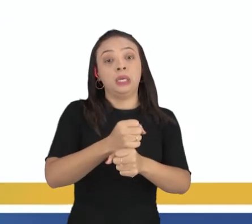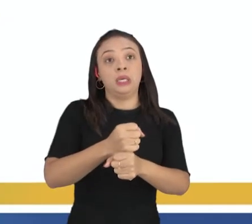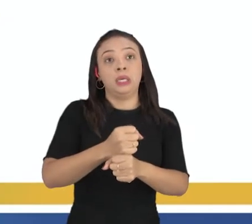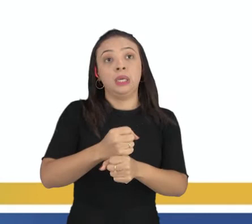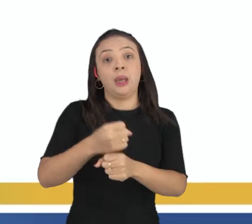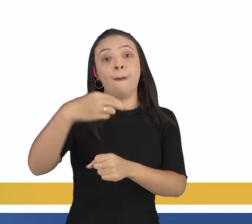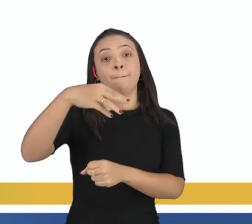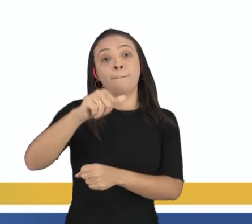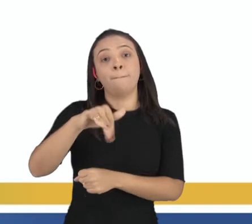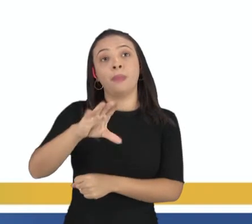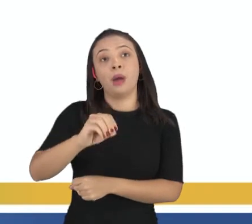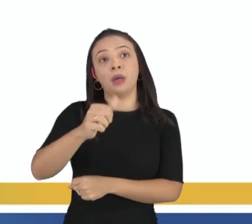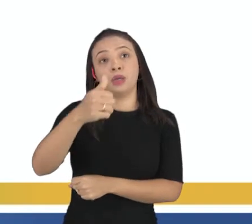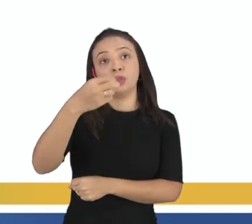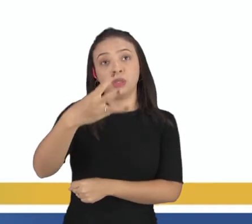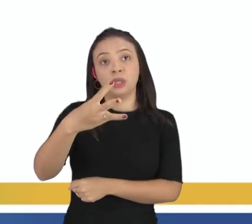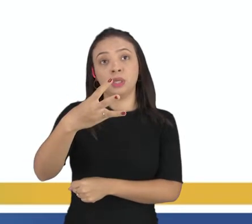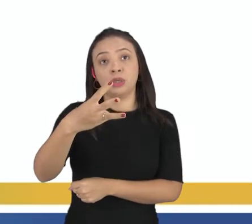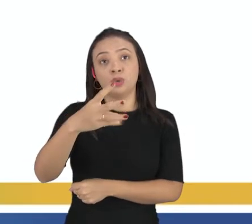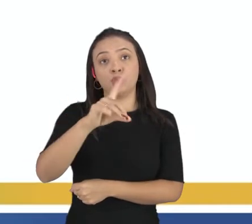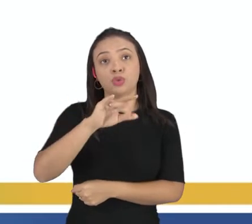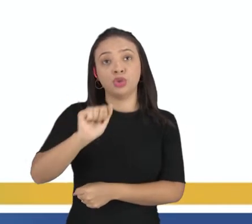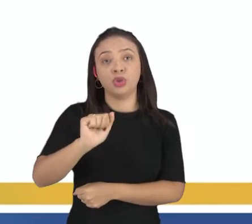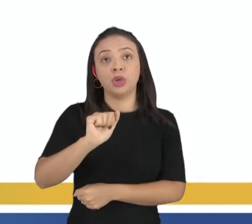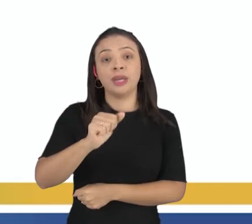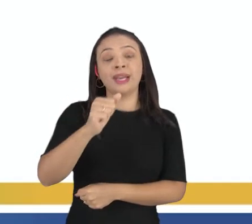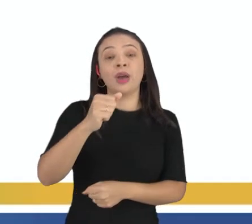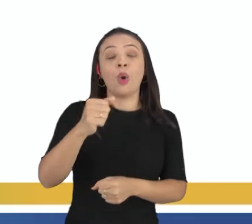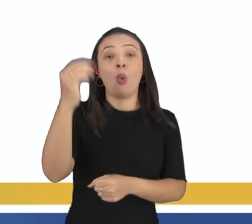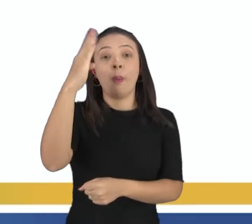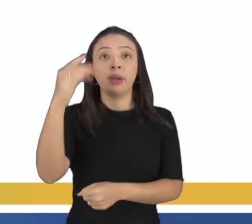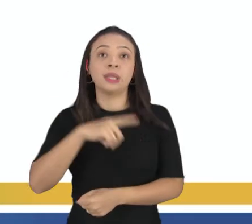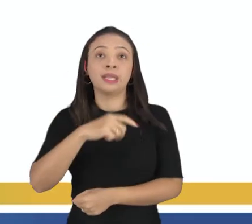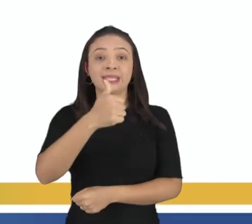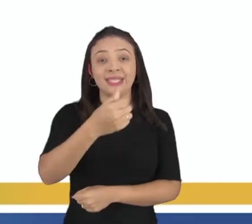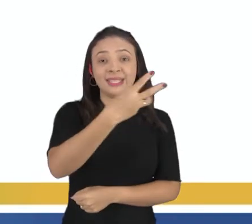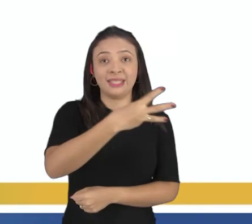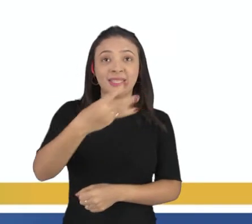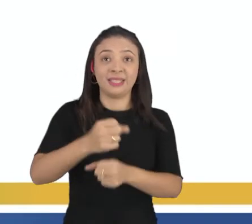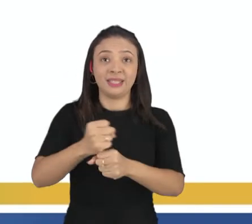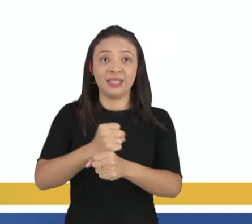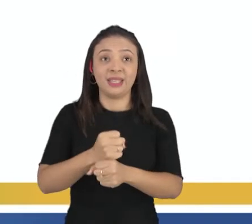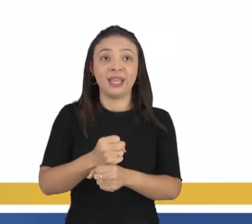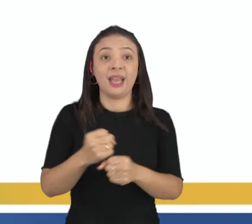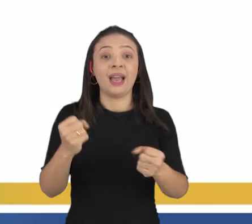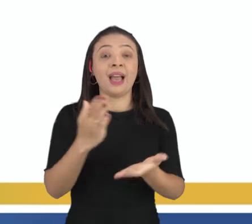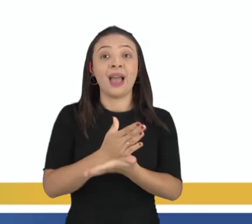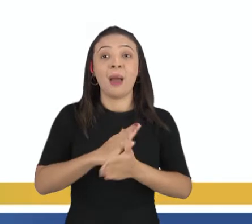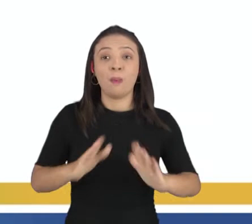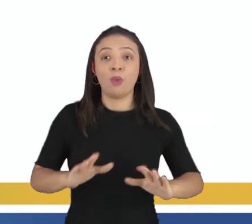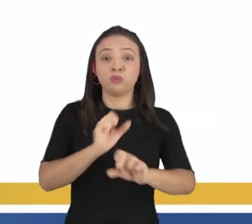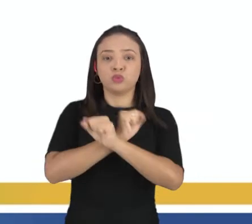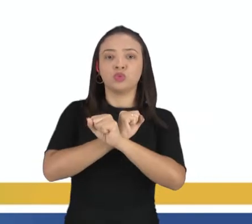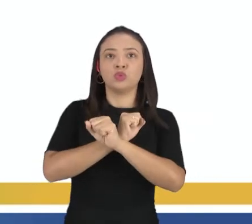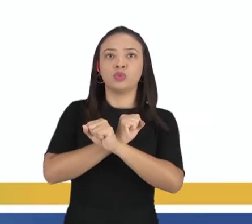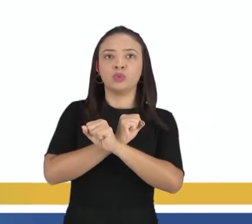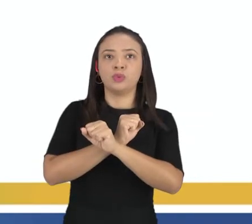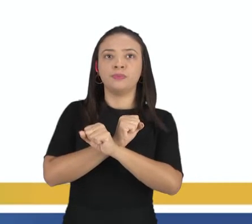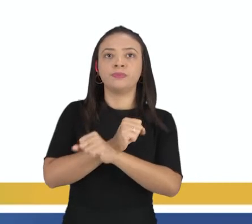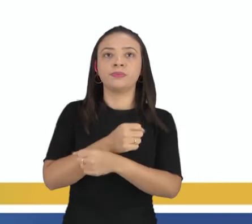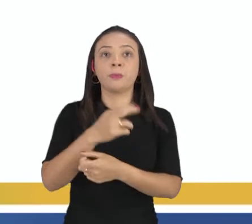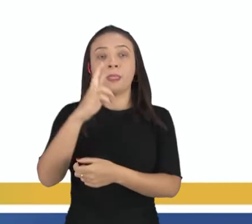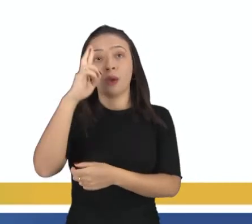Brasil celebra 133 anos de abolição da escravatura, o reitor da Universidade Zumbi